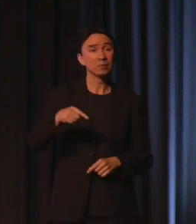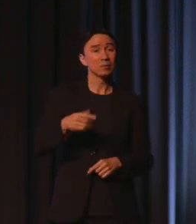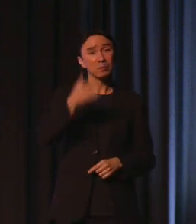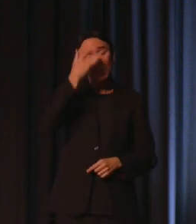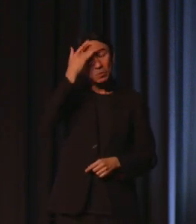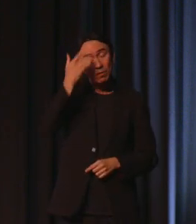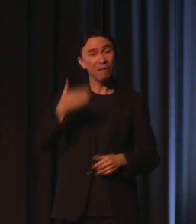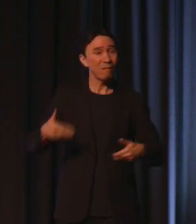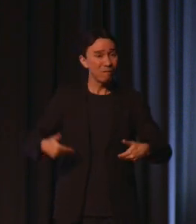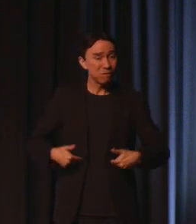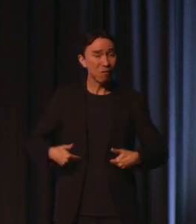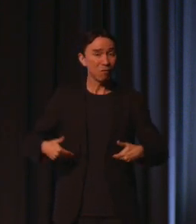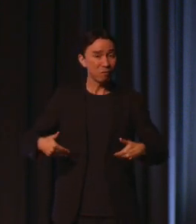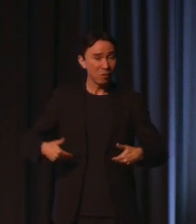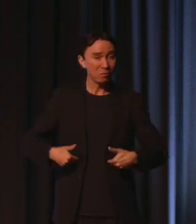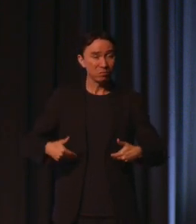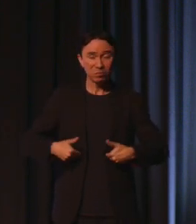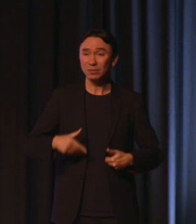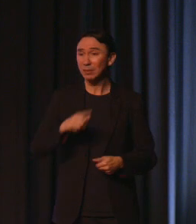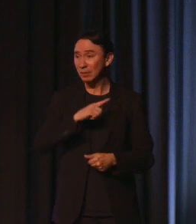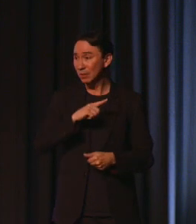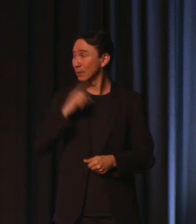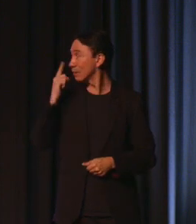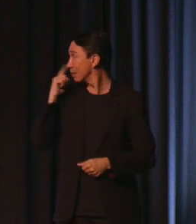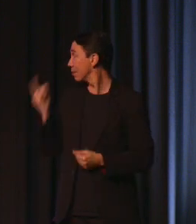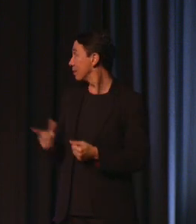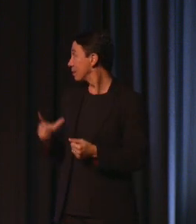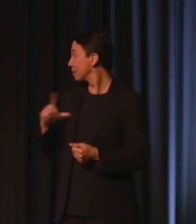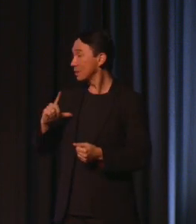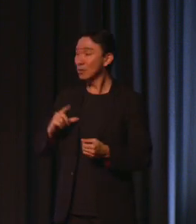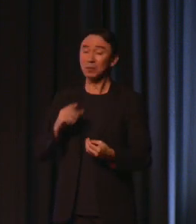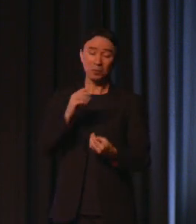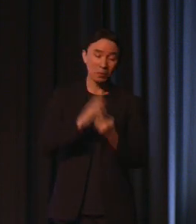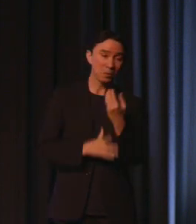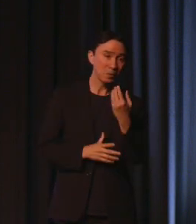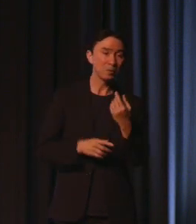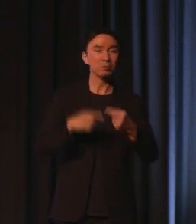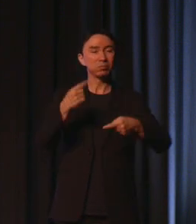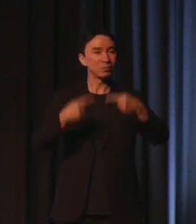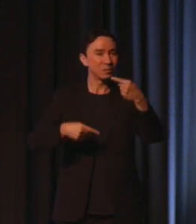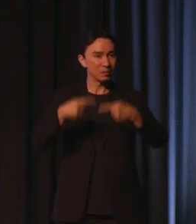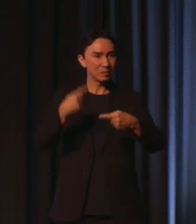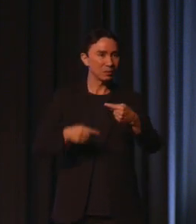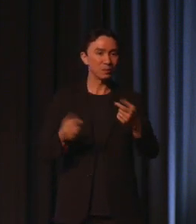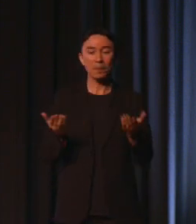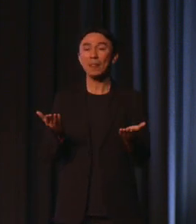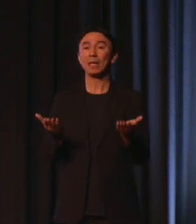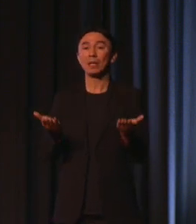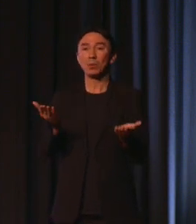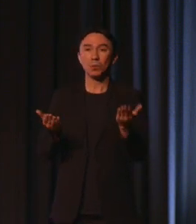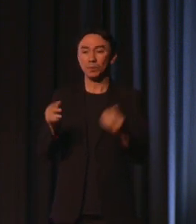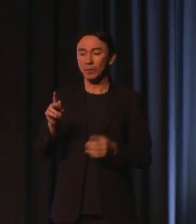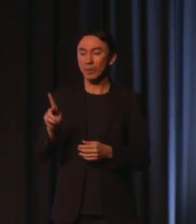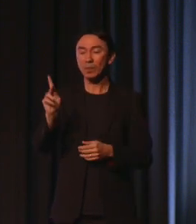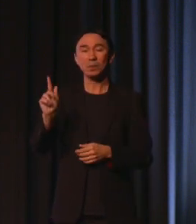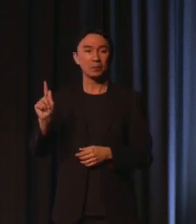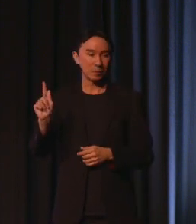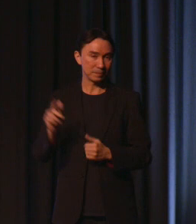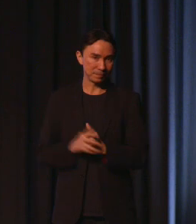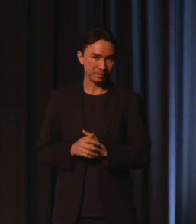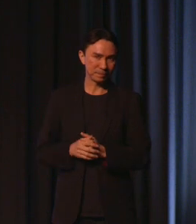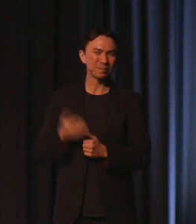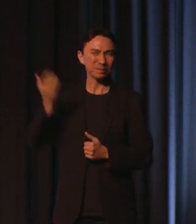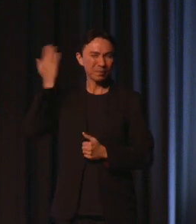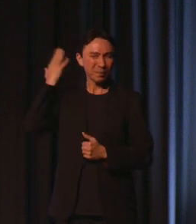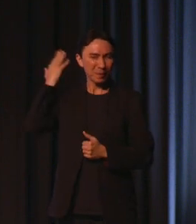hoje. E ele instituiu a política do quilo. Para quem não sabe, para quem é mais novo, os